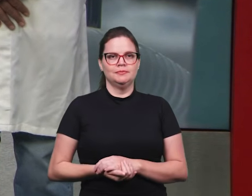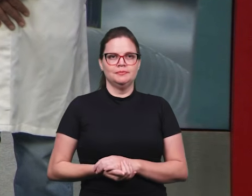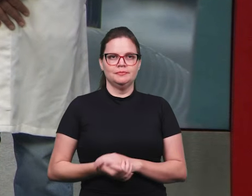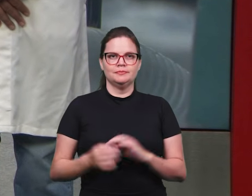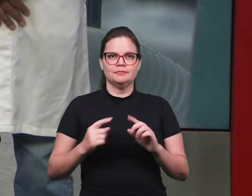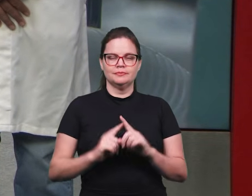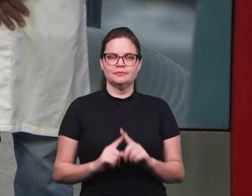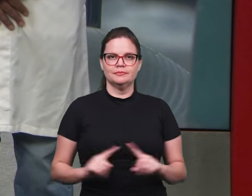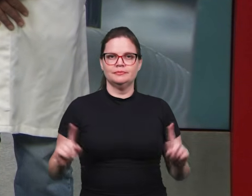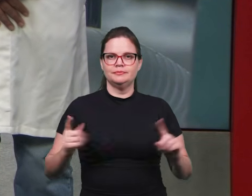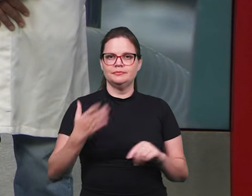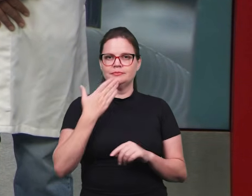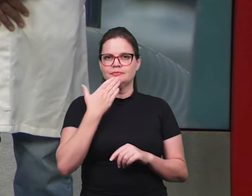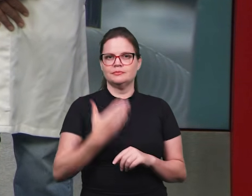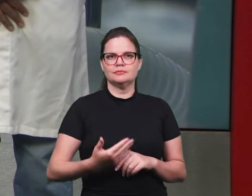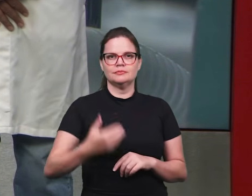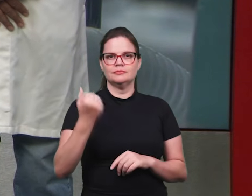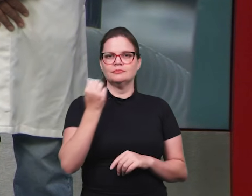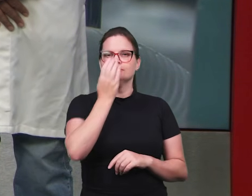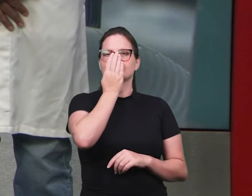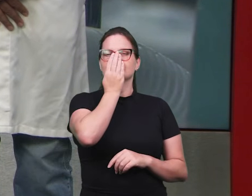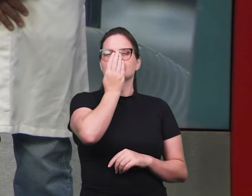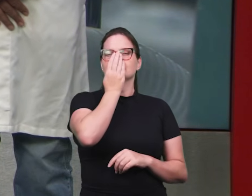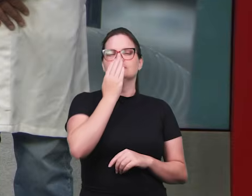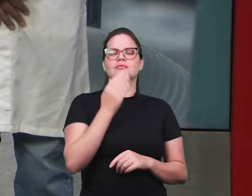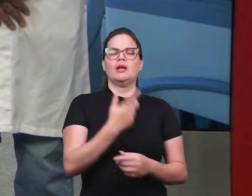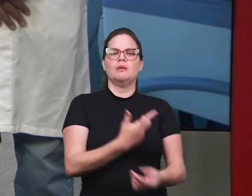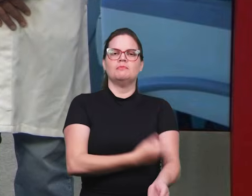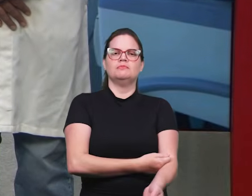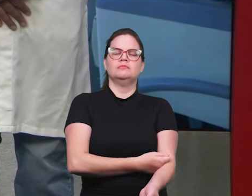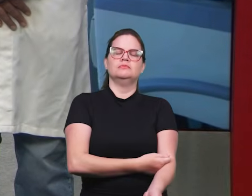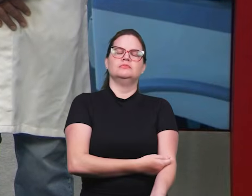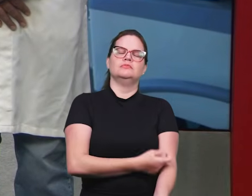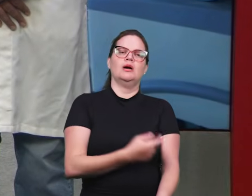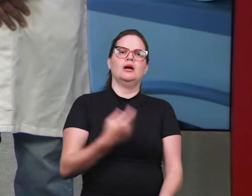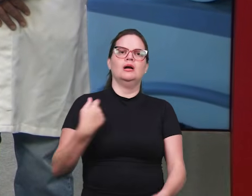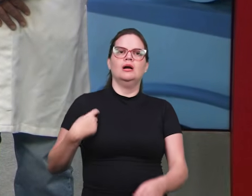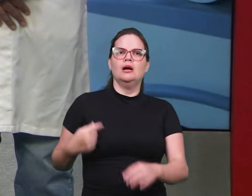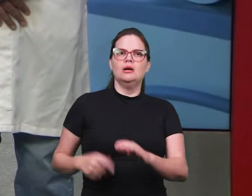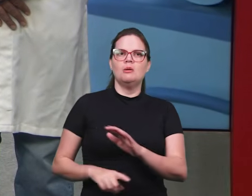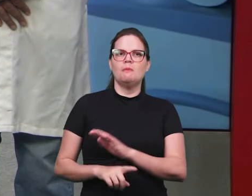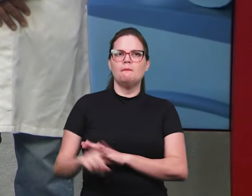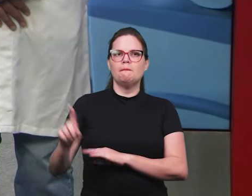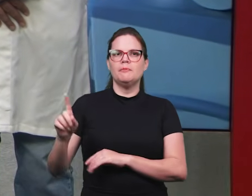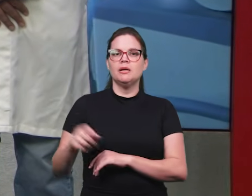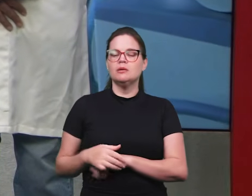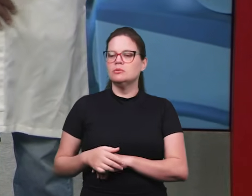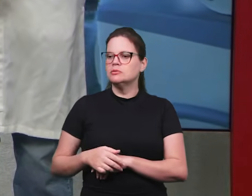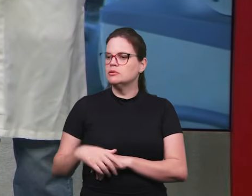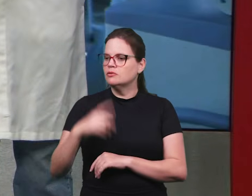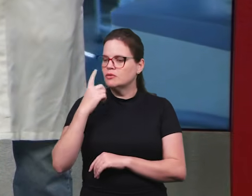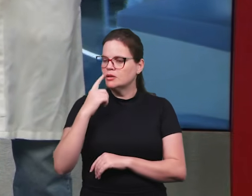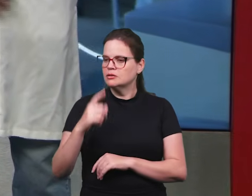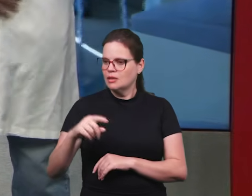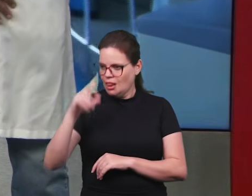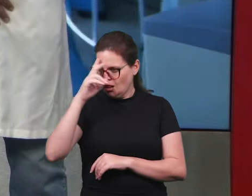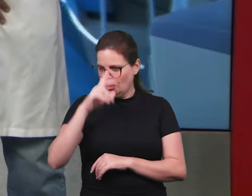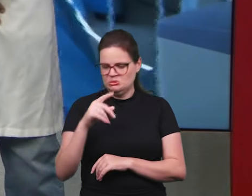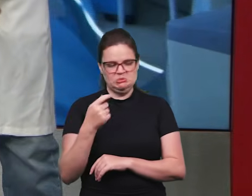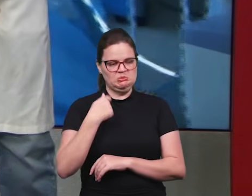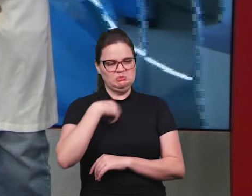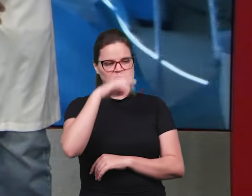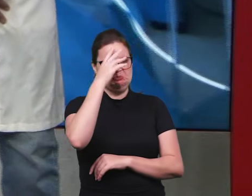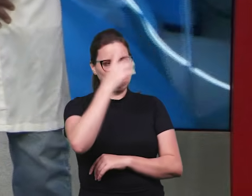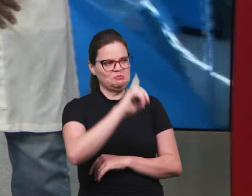a melhor anestesia para mim é aquela que você pergunta para o paciente, ele fala assim: nem lembro".